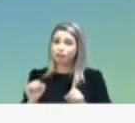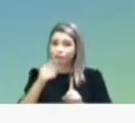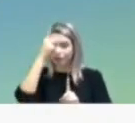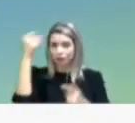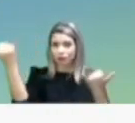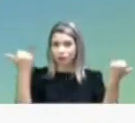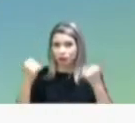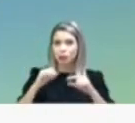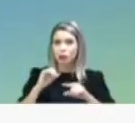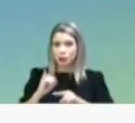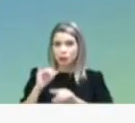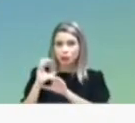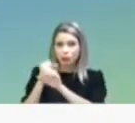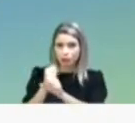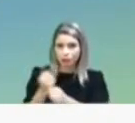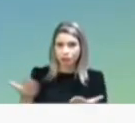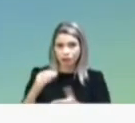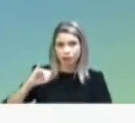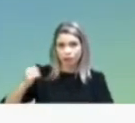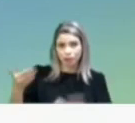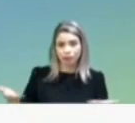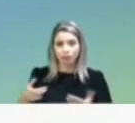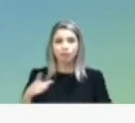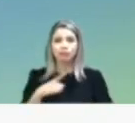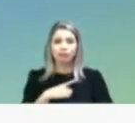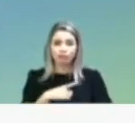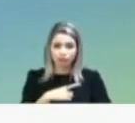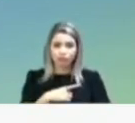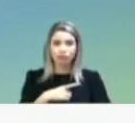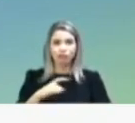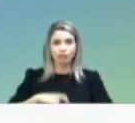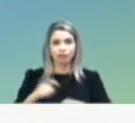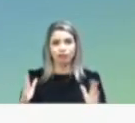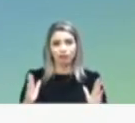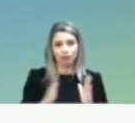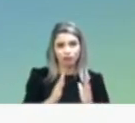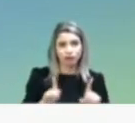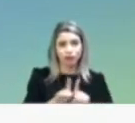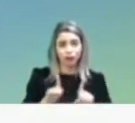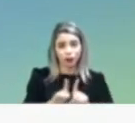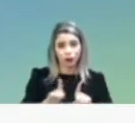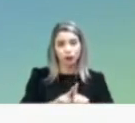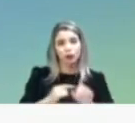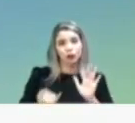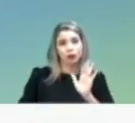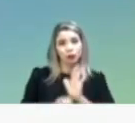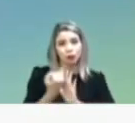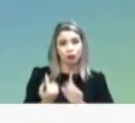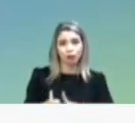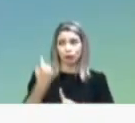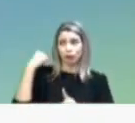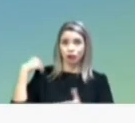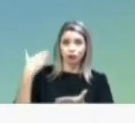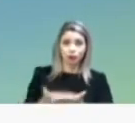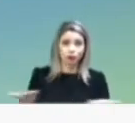uma conta da taxa de juros que existe hoje né Eh no curto prazo e a inflação que tá medindo o passado até hoje